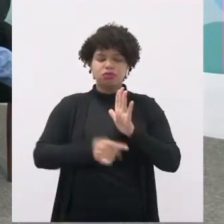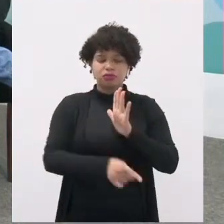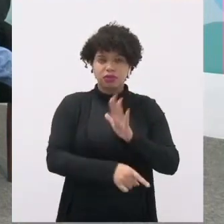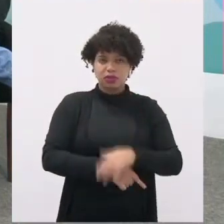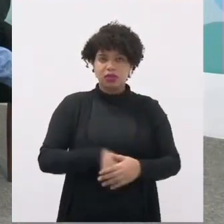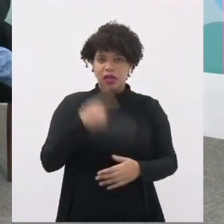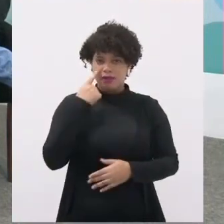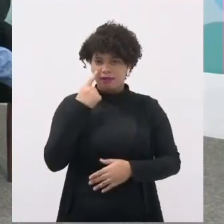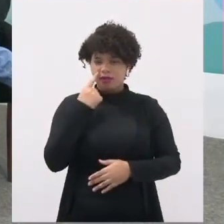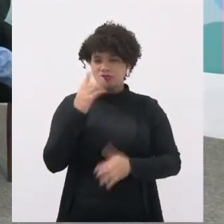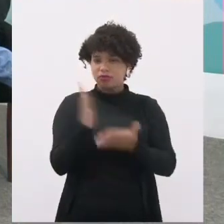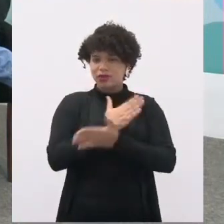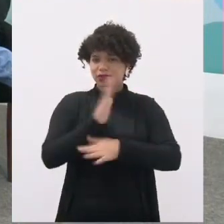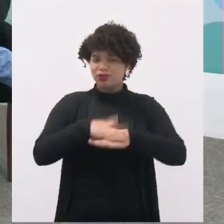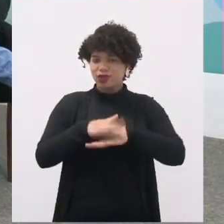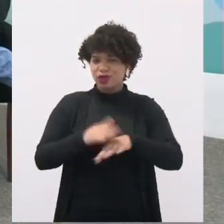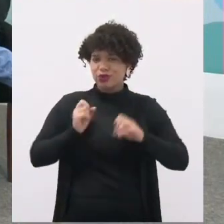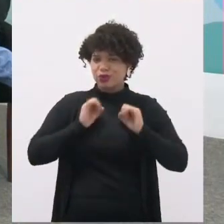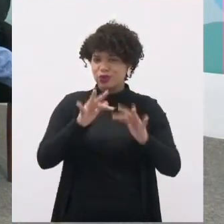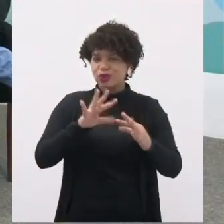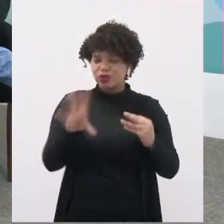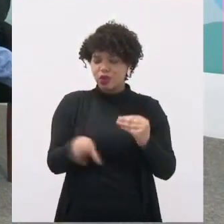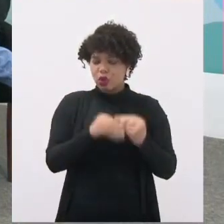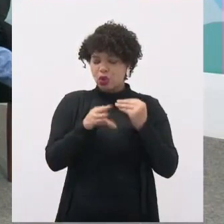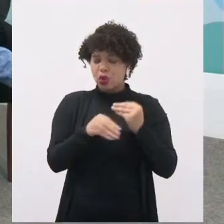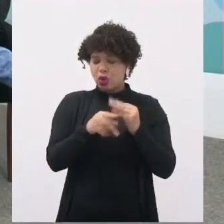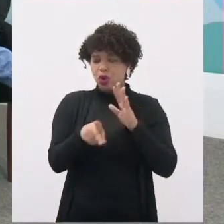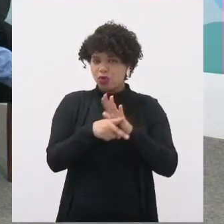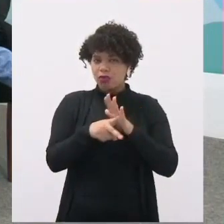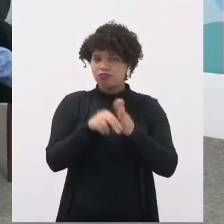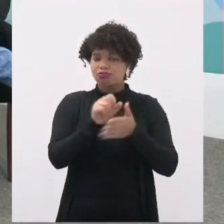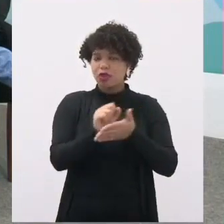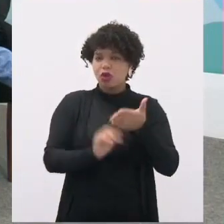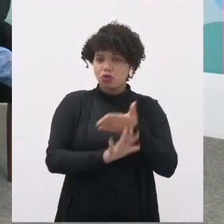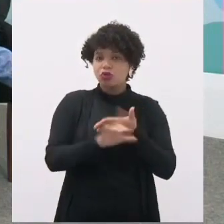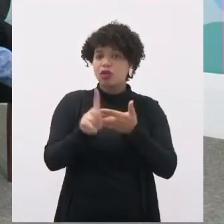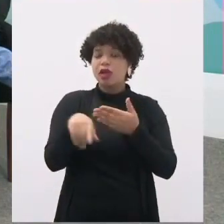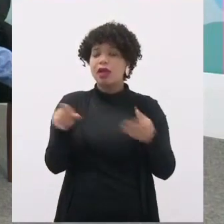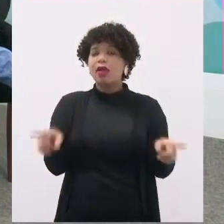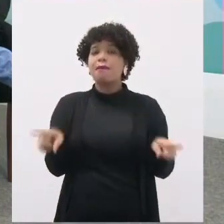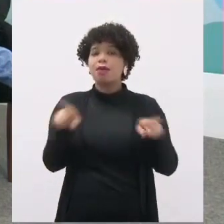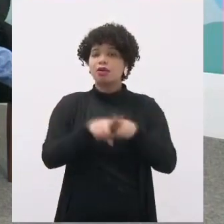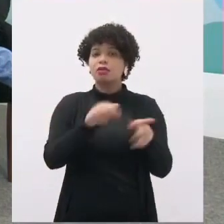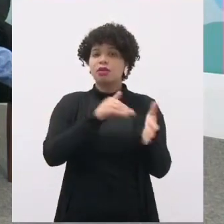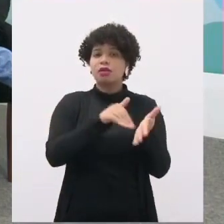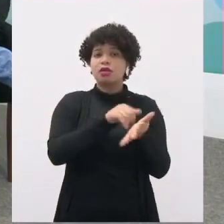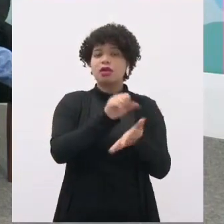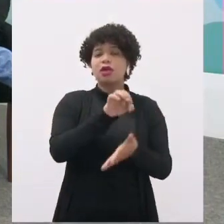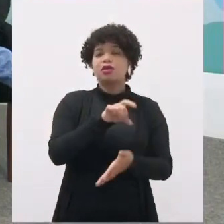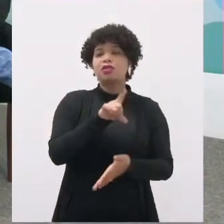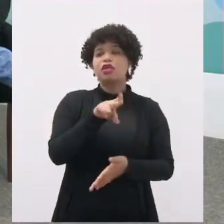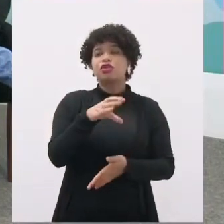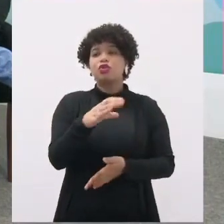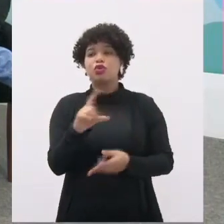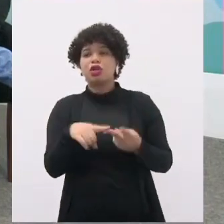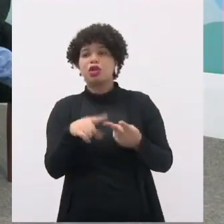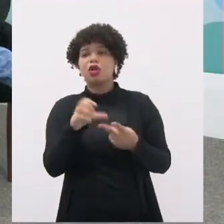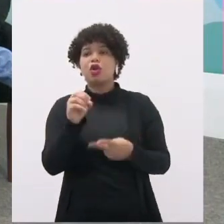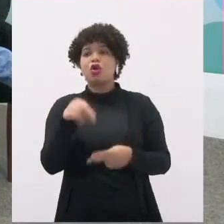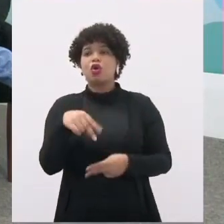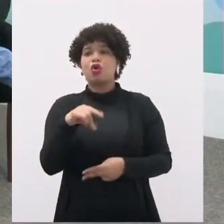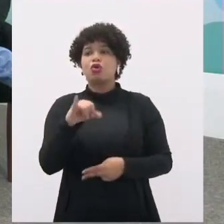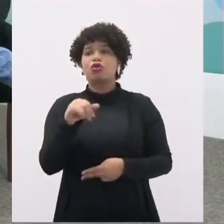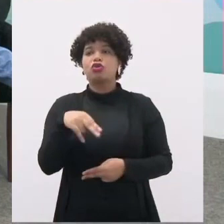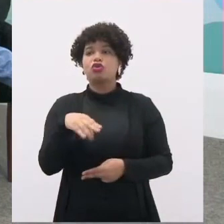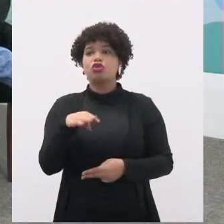Essas são ações de implementação do nosso currículo numa parceria, né, da SEDUC com a Undime, né, Marcelo? Exatamente,